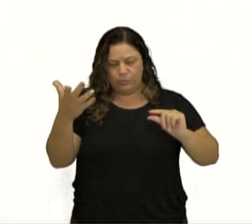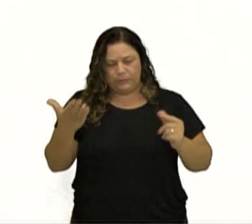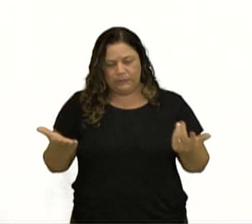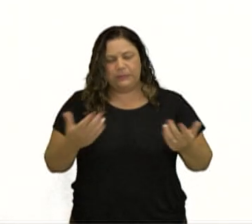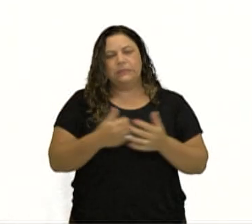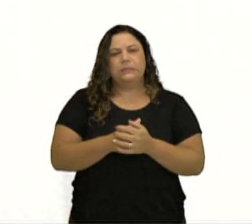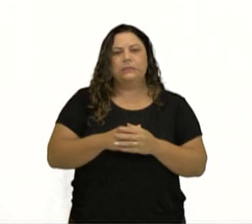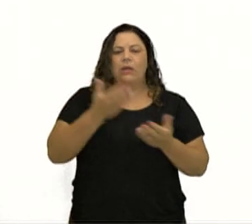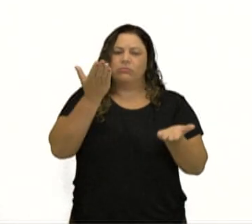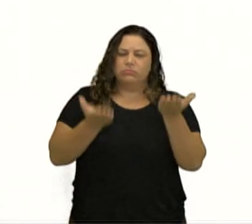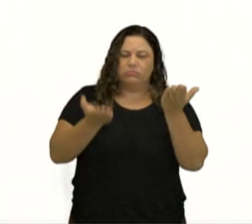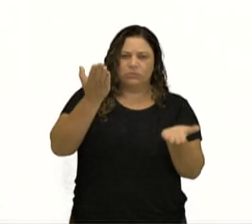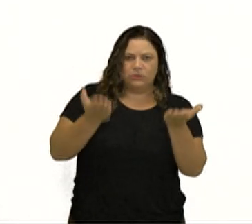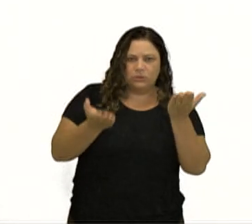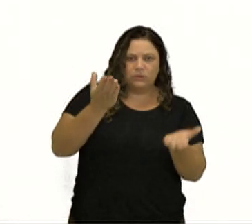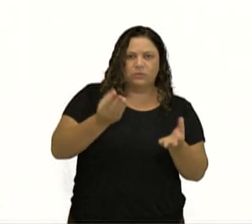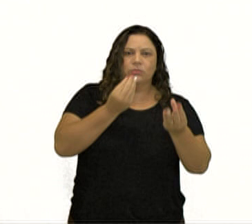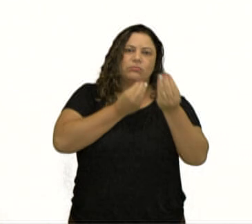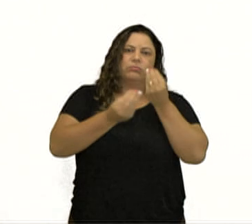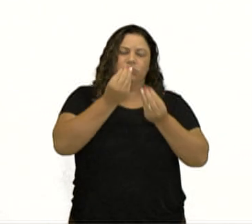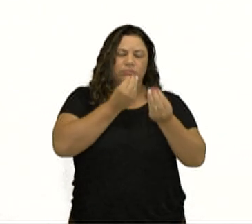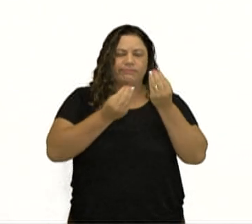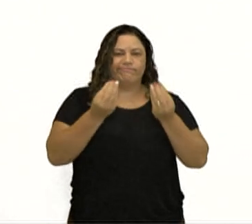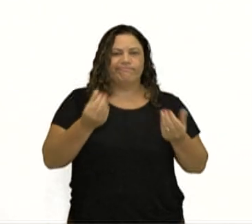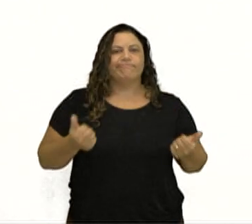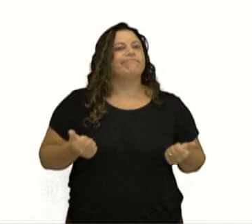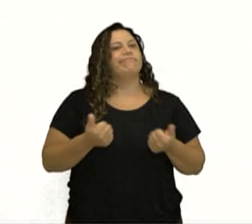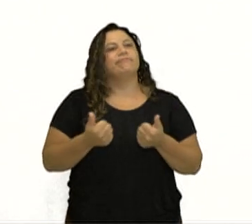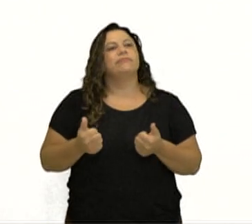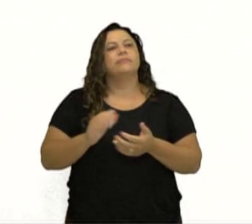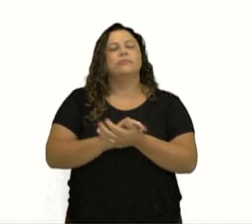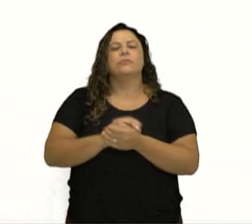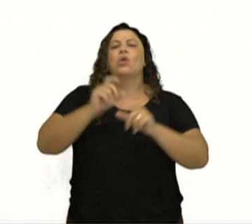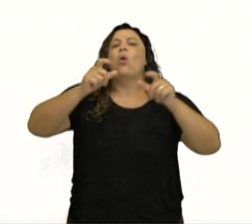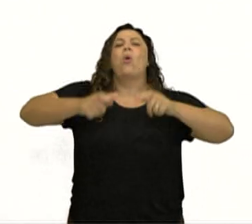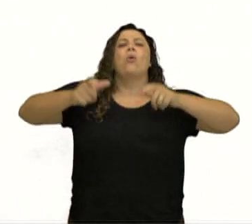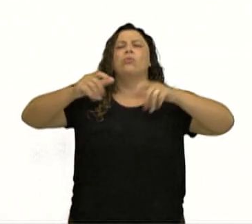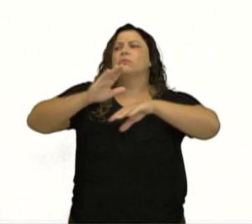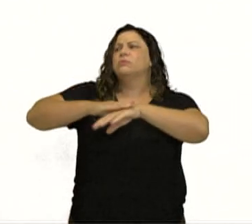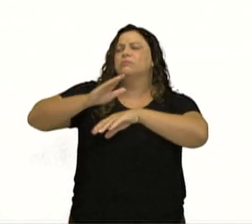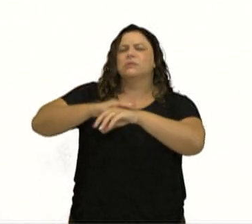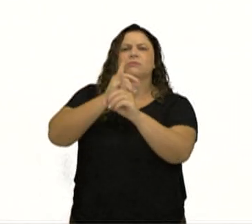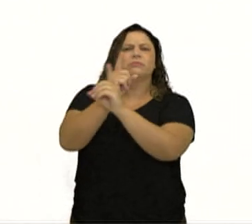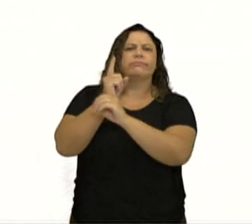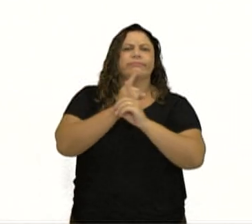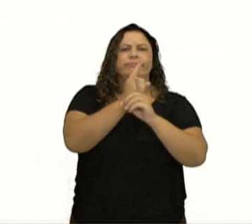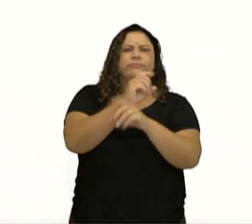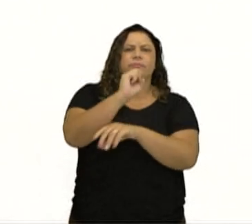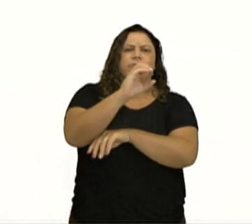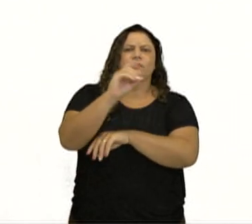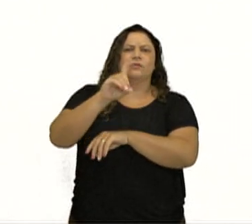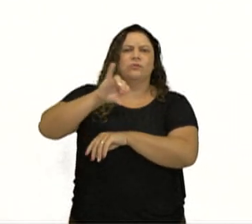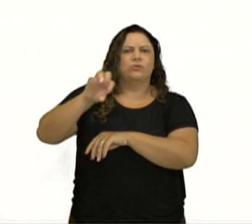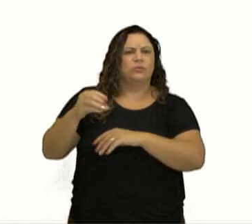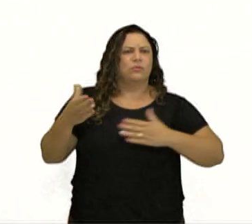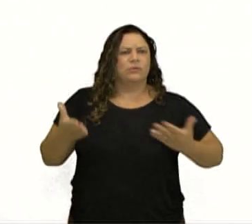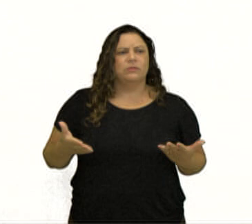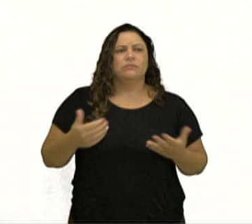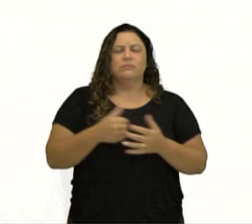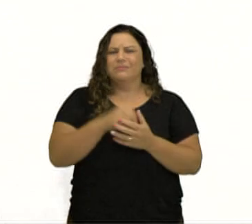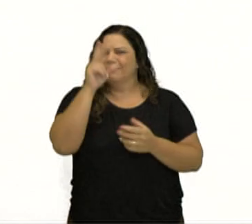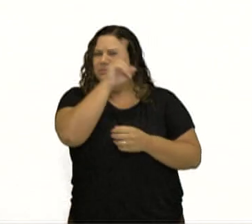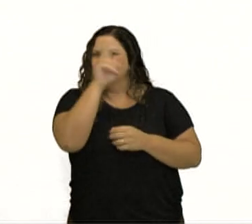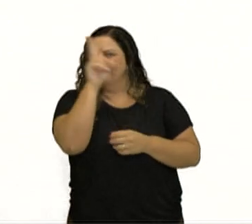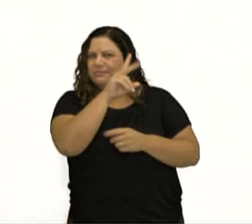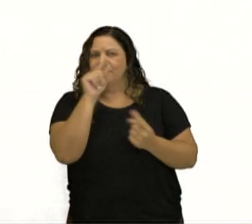podem equilibrar a quantidade ingerida desse componente. Onde mais podemos encontrar sódio e em que quantidade? Lembra lá